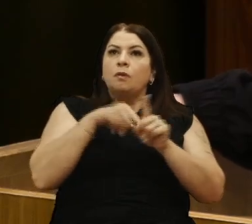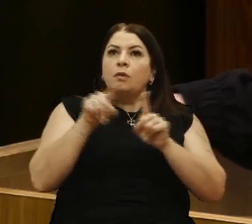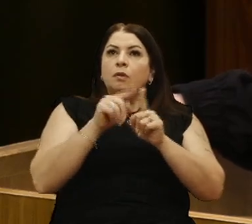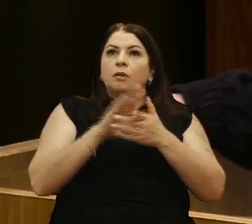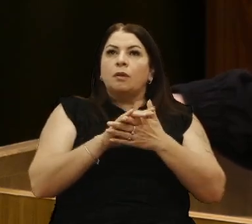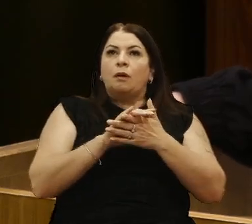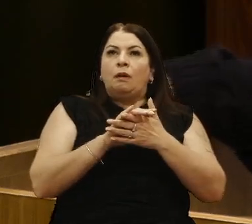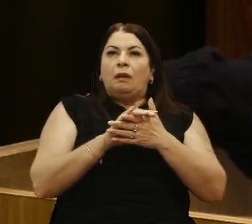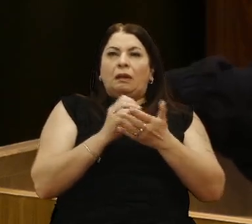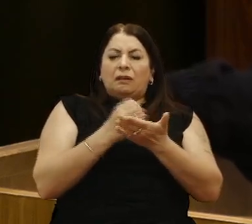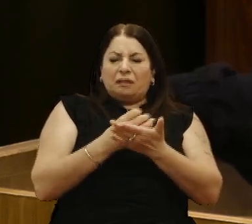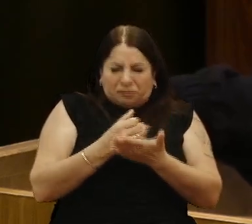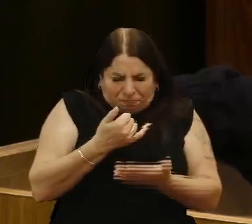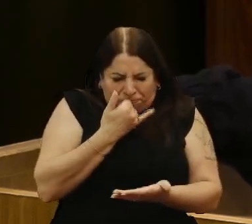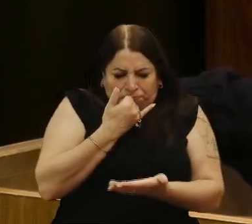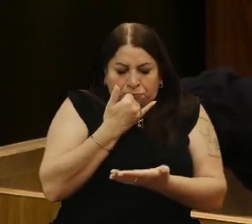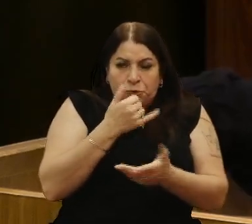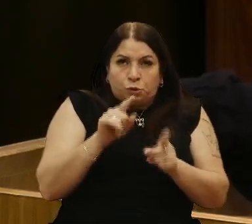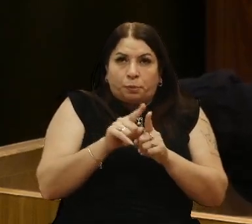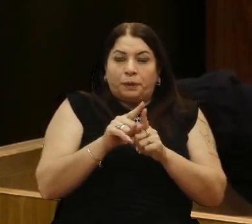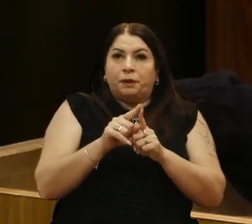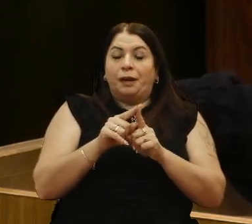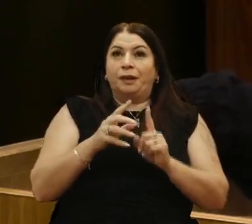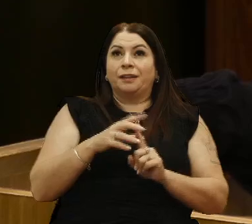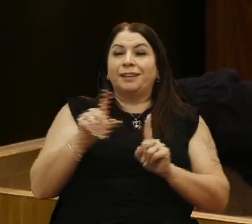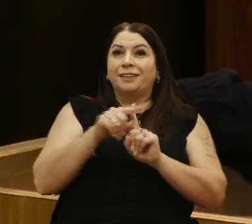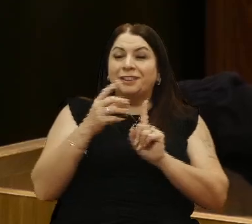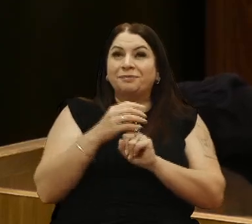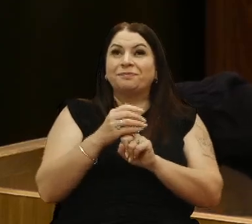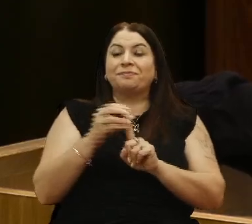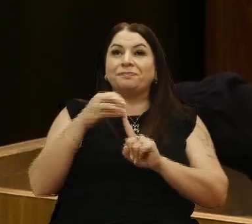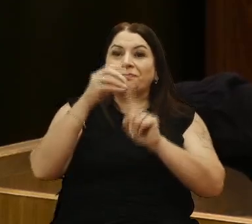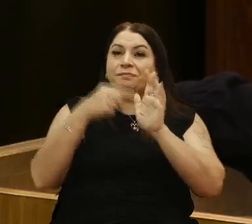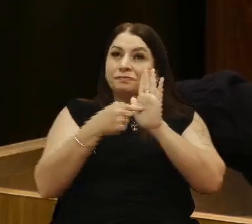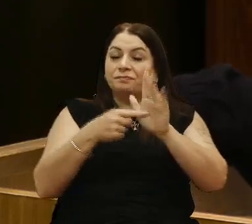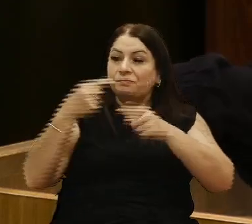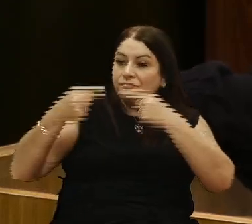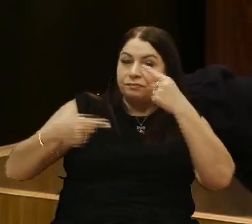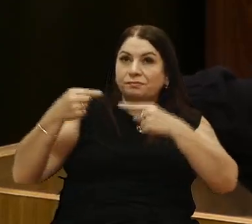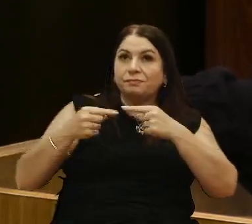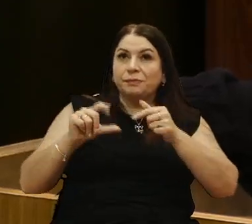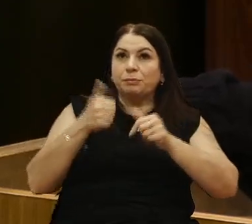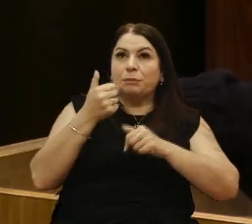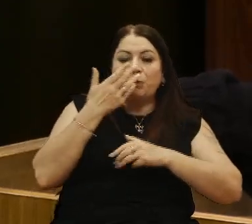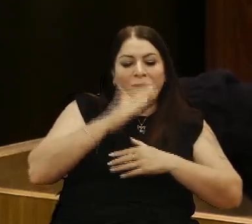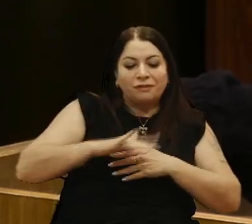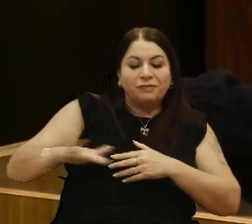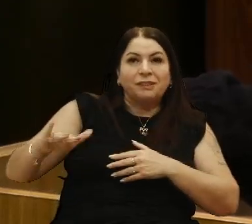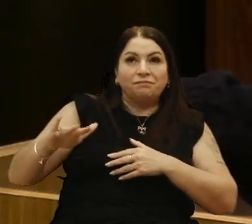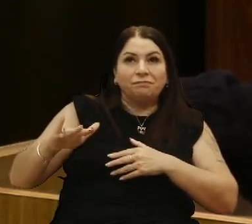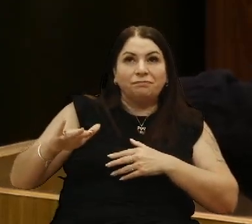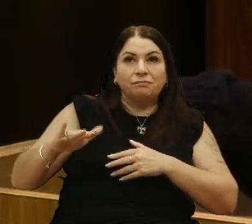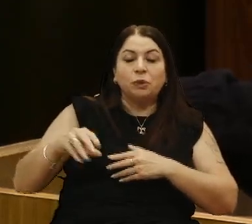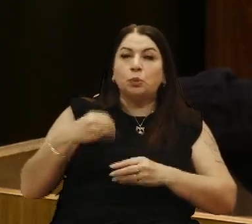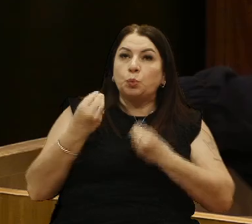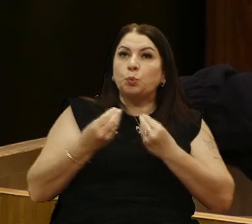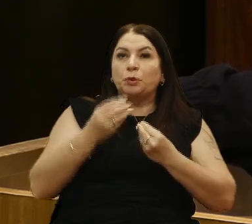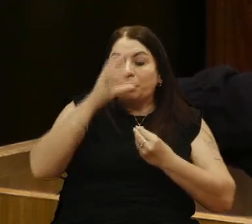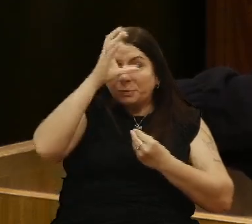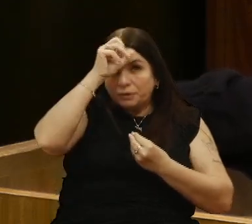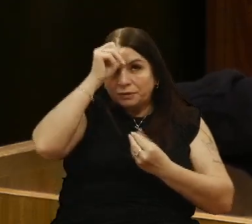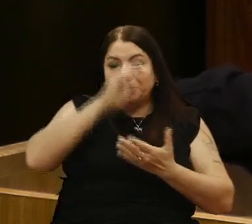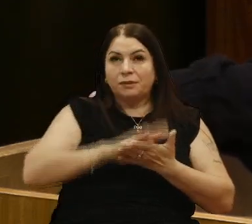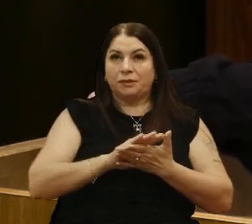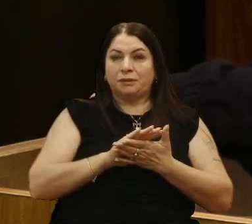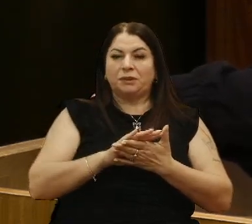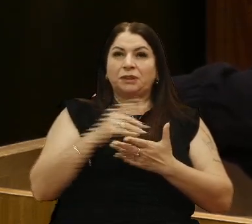uma alfabetização antirracista que eu quero trazer, o debate da primeira infância, do quanto a gente aprende,